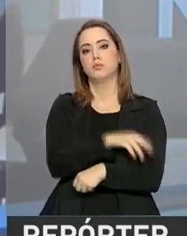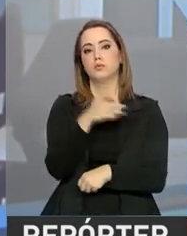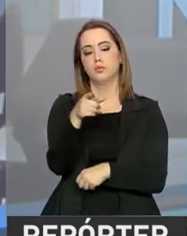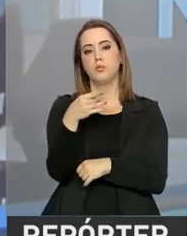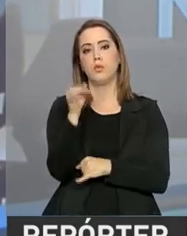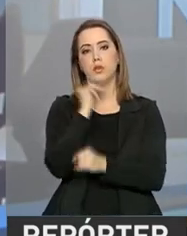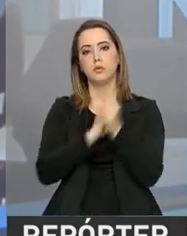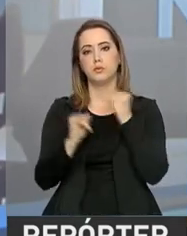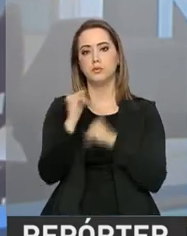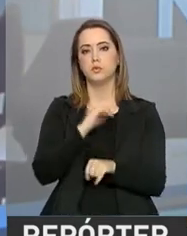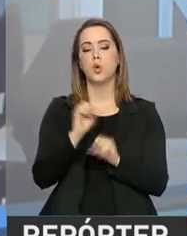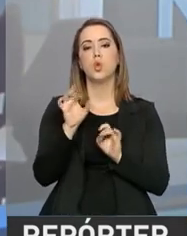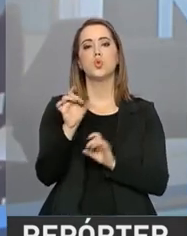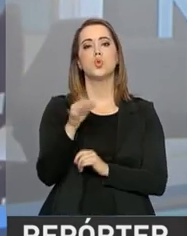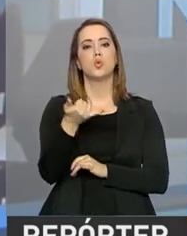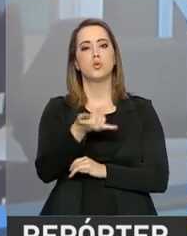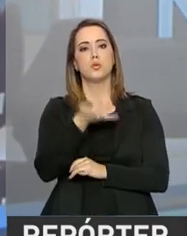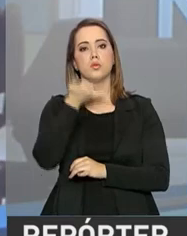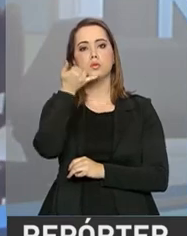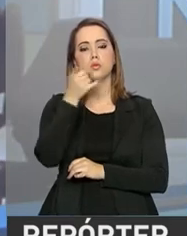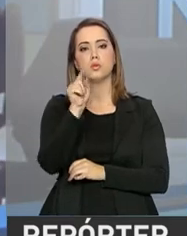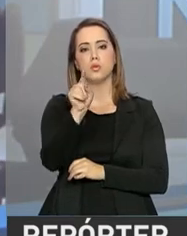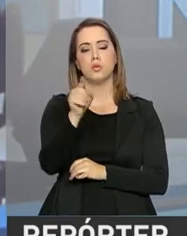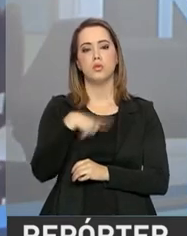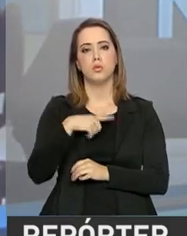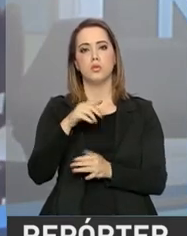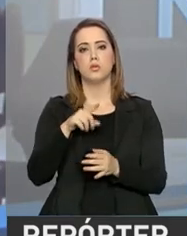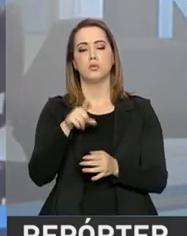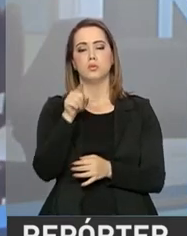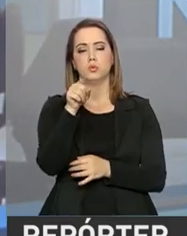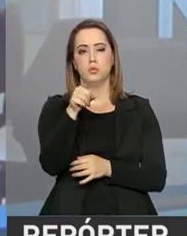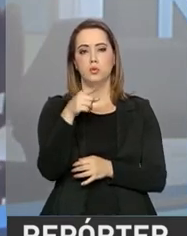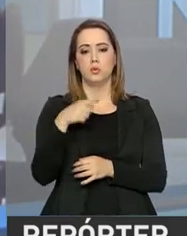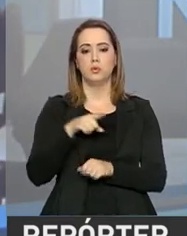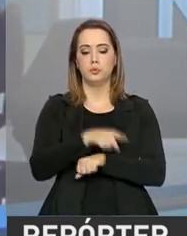Para as informações, basta ligar no número que aparece aí na tela,